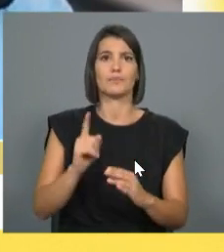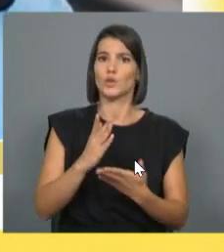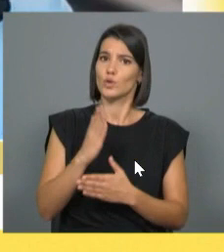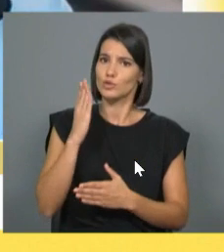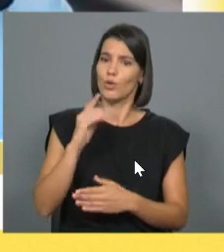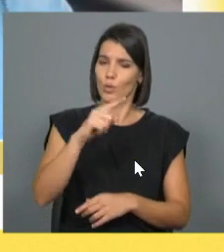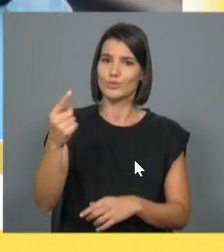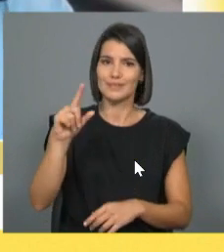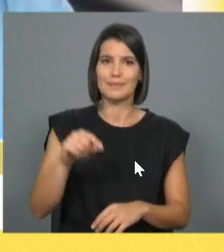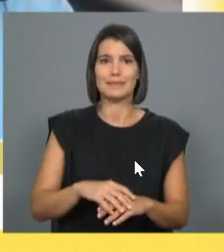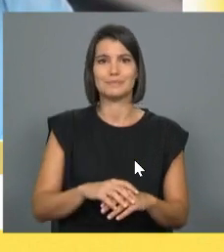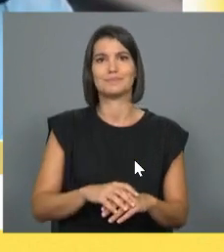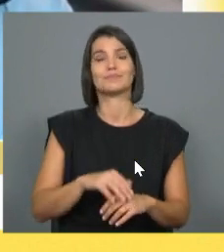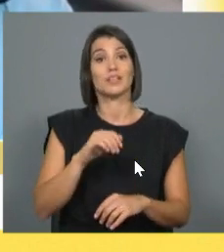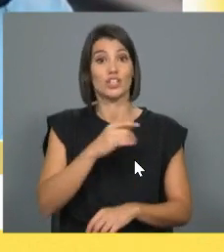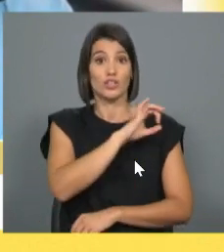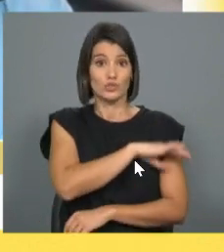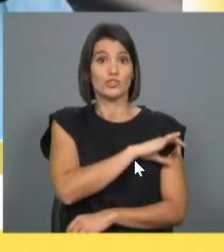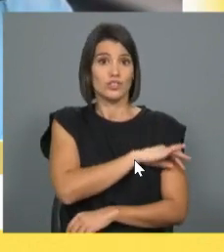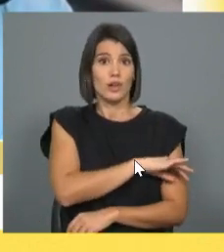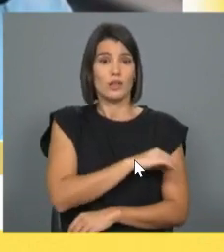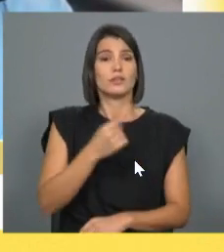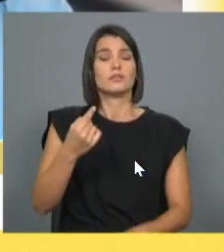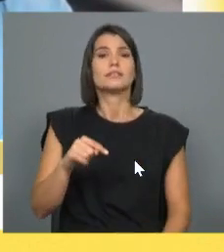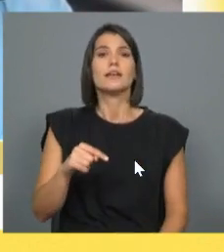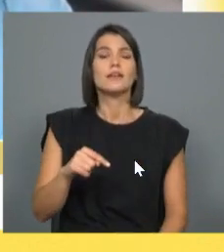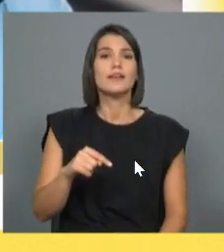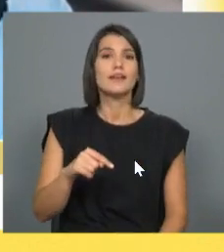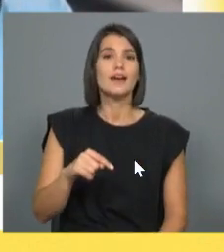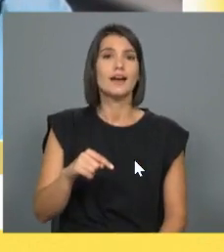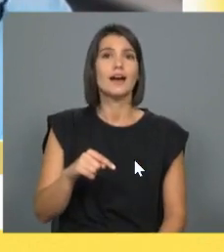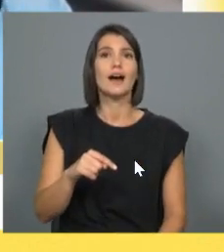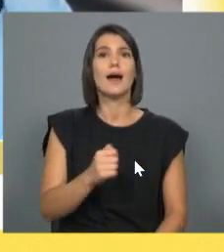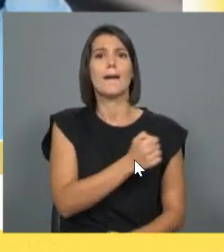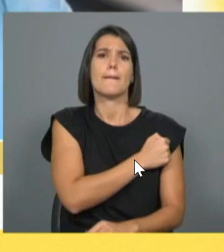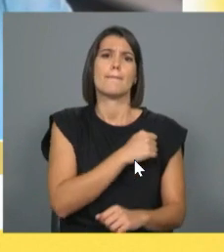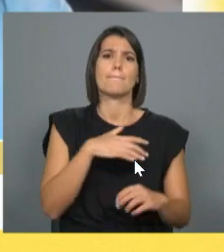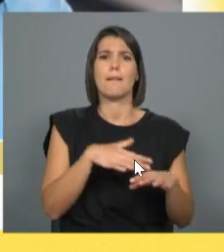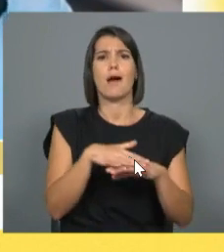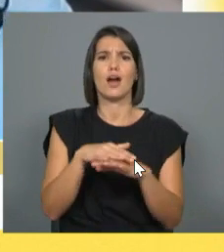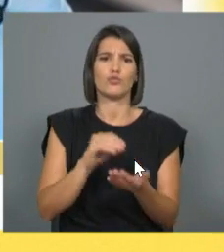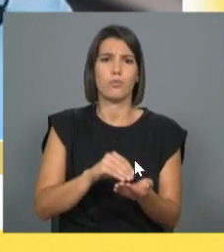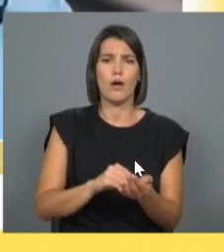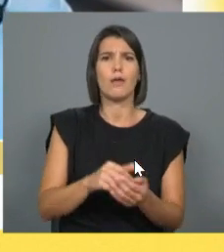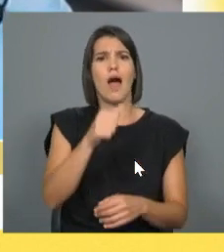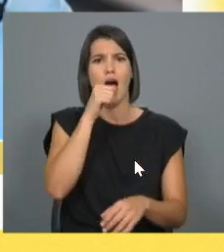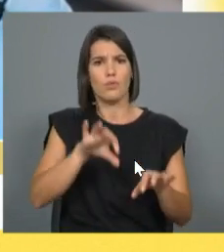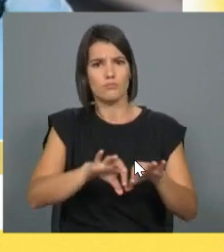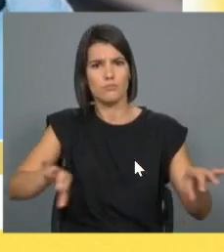Brasil e não só. No Chile existem os bairros pobres, têm água